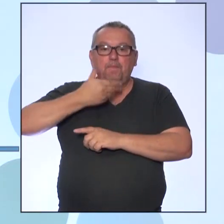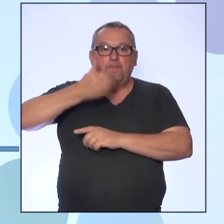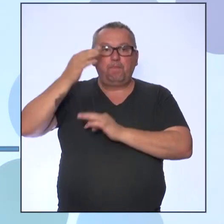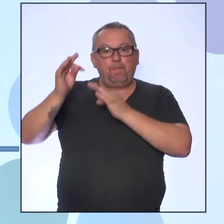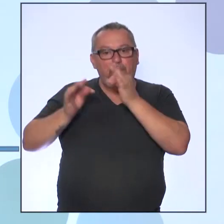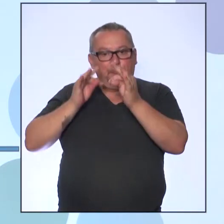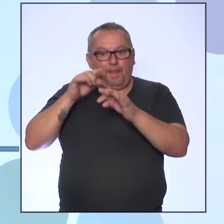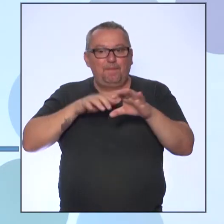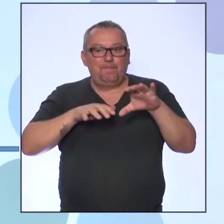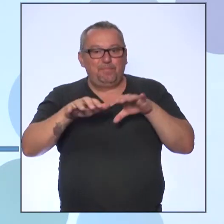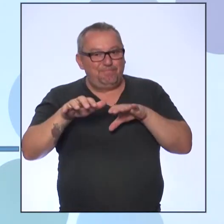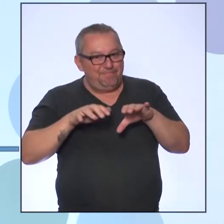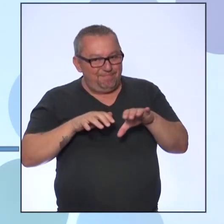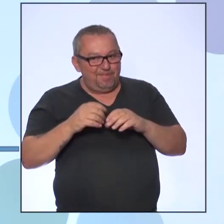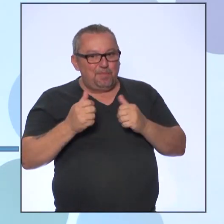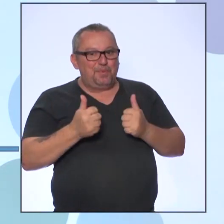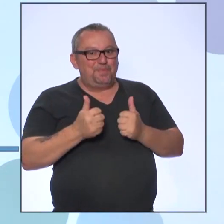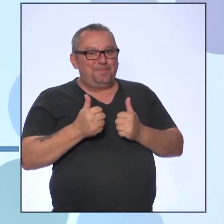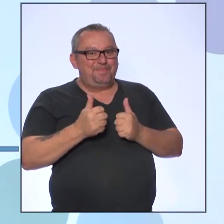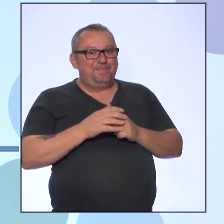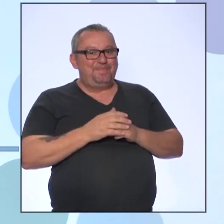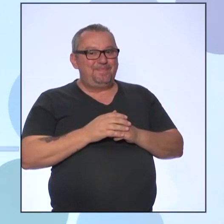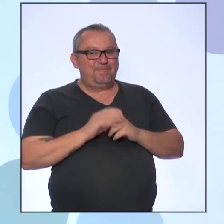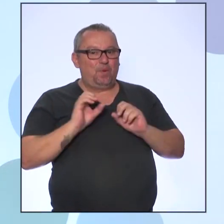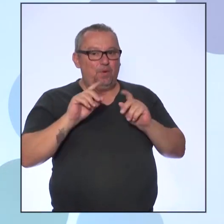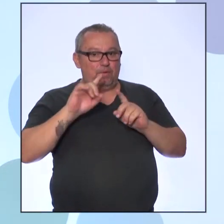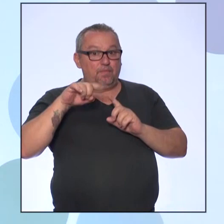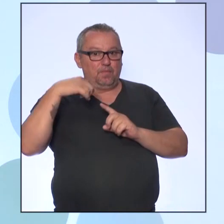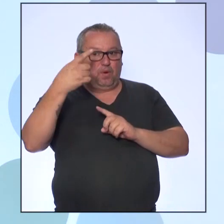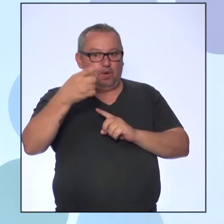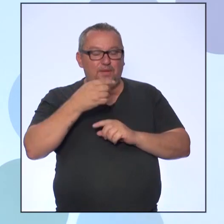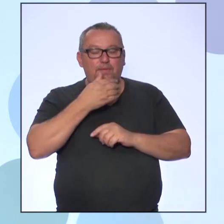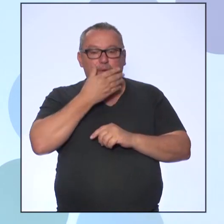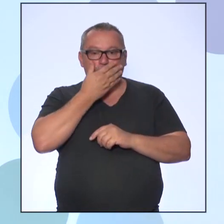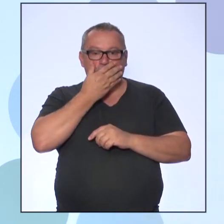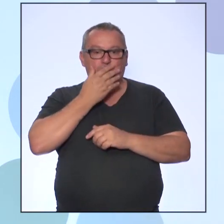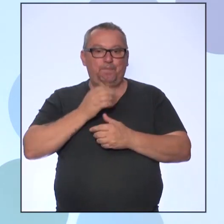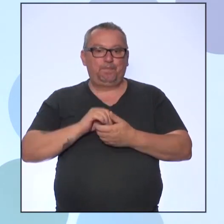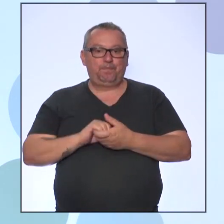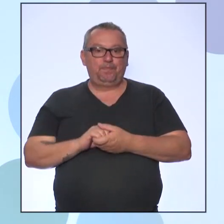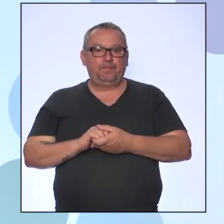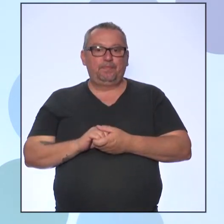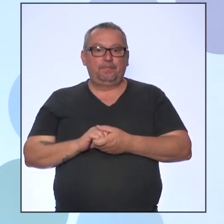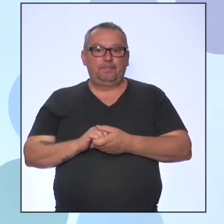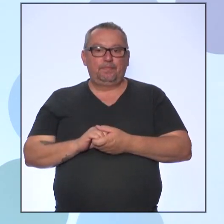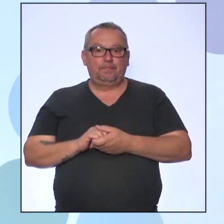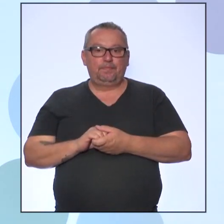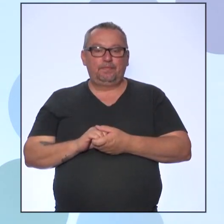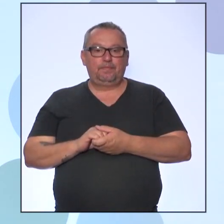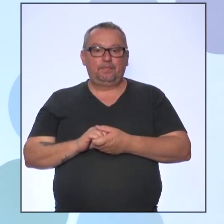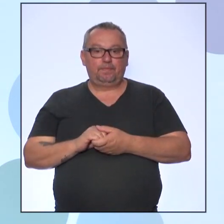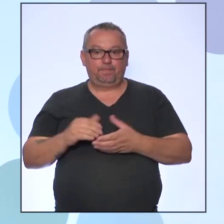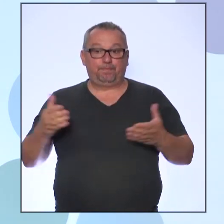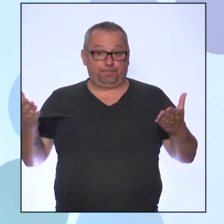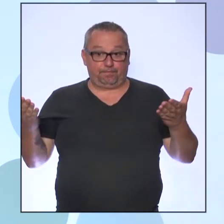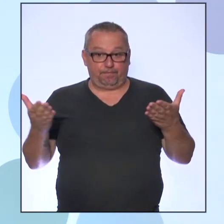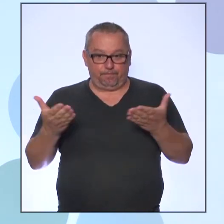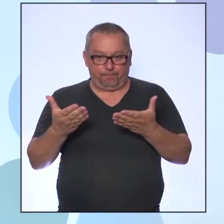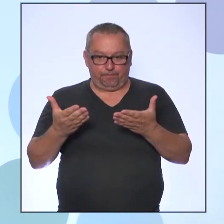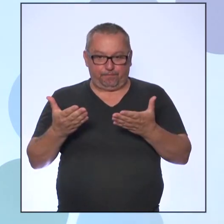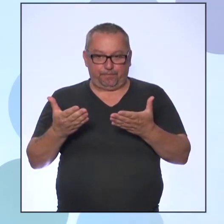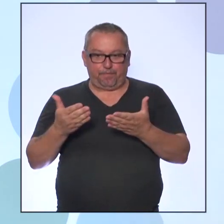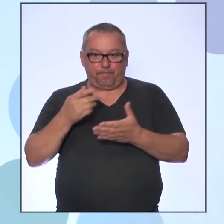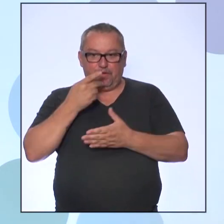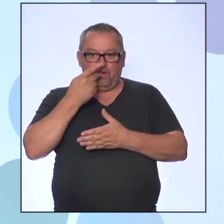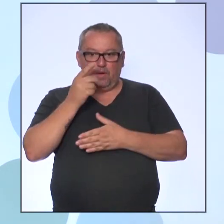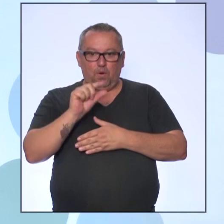técnica desse movimento, tá bom? Ok? Próximo slide, por favor. Né? Agora, a gente falou